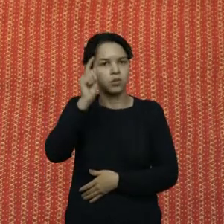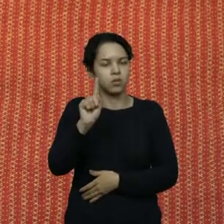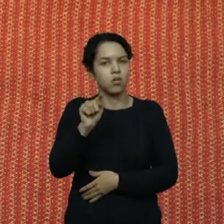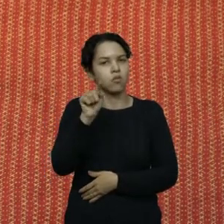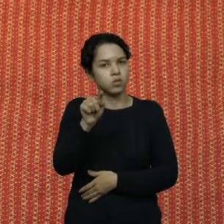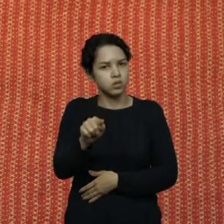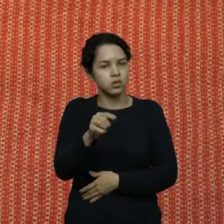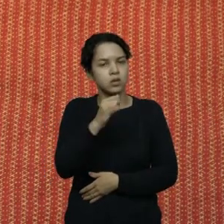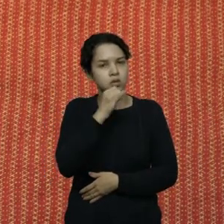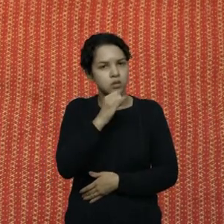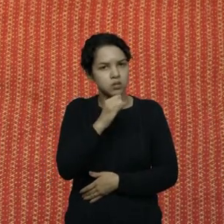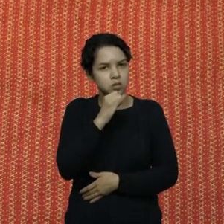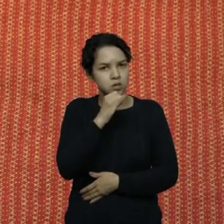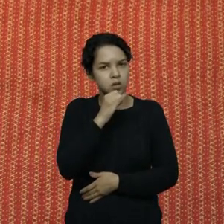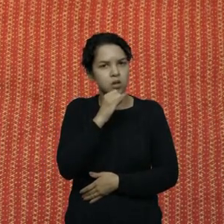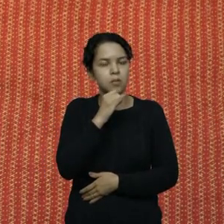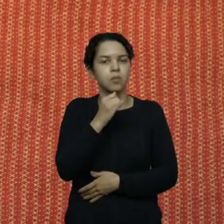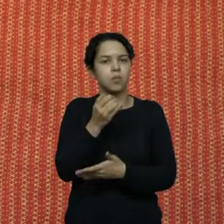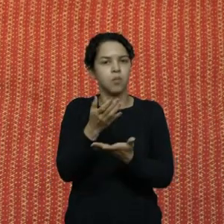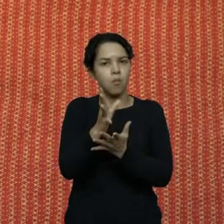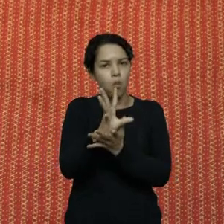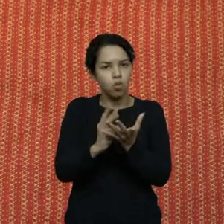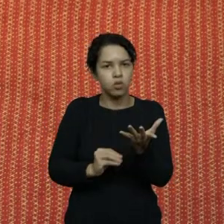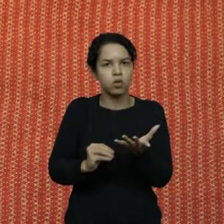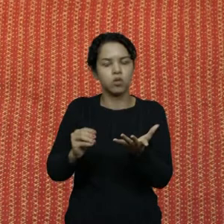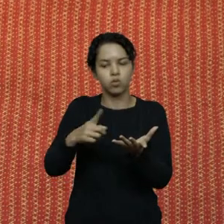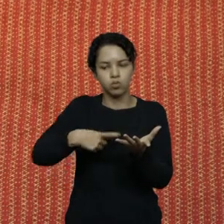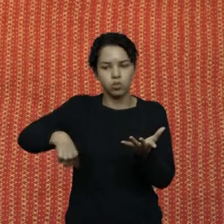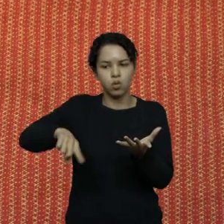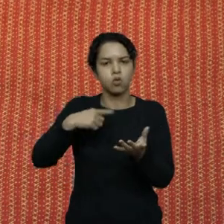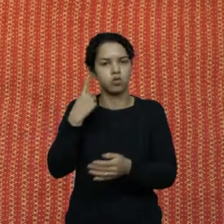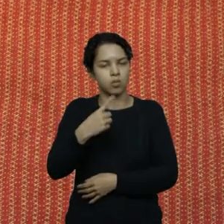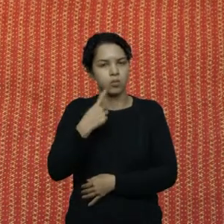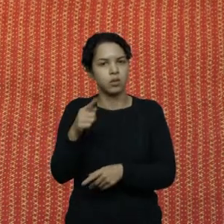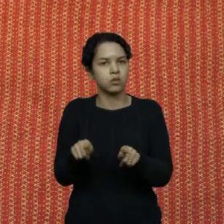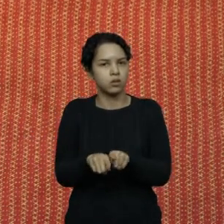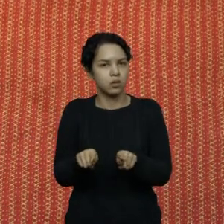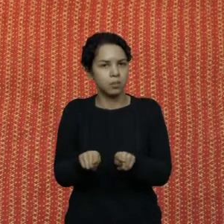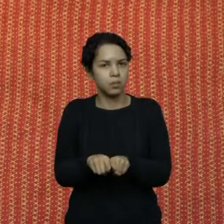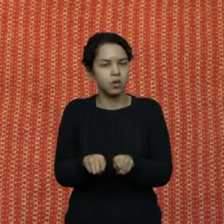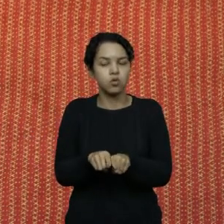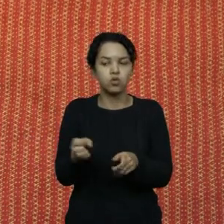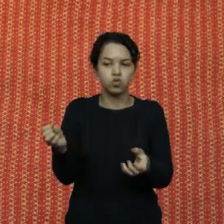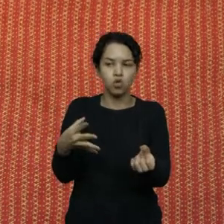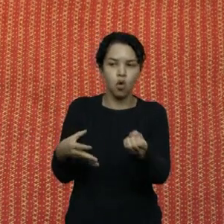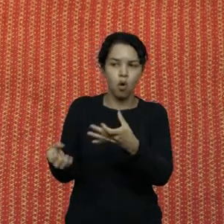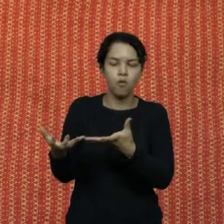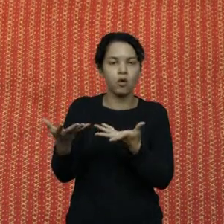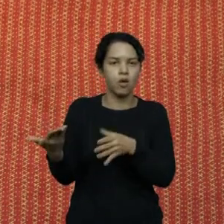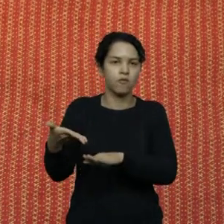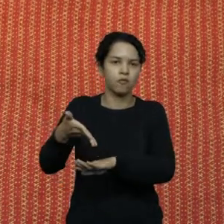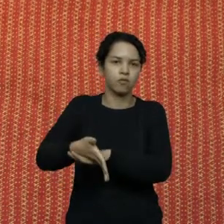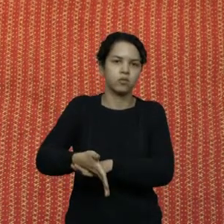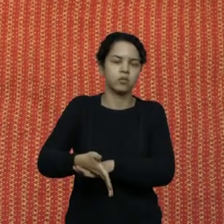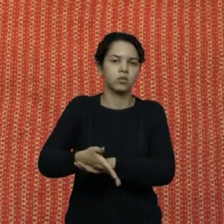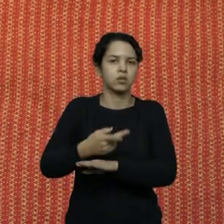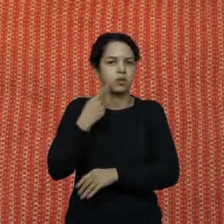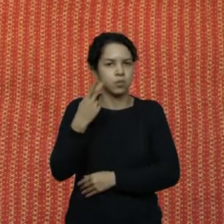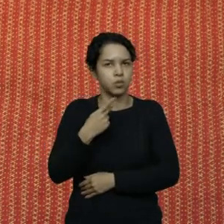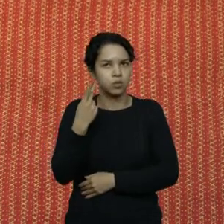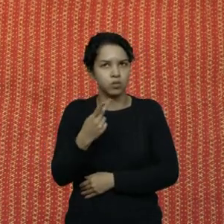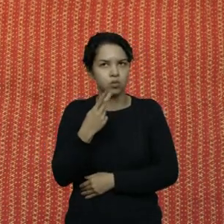senhor serve de exemplo para os seus pares tá e serve de exemplo também para aqueles novos que querem ingressar na política